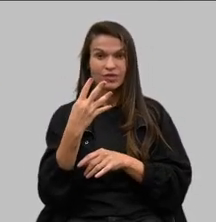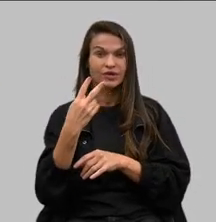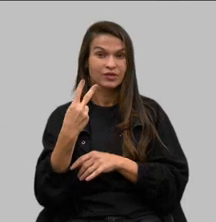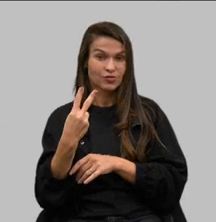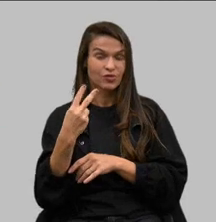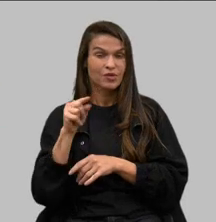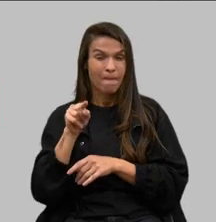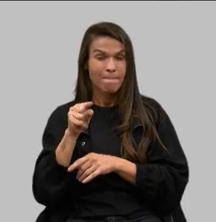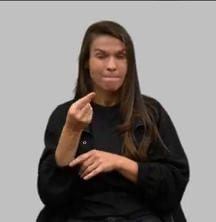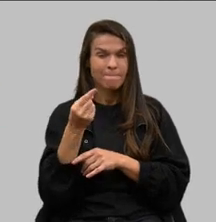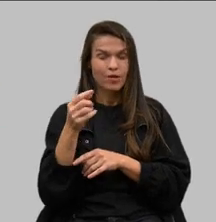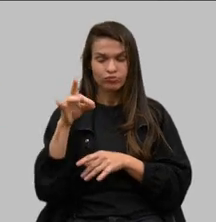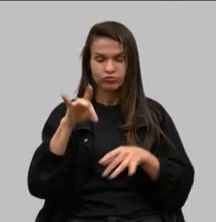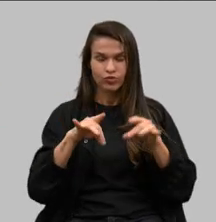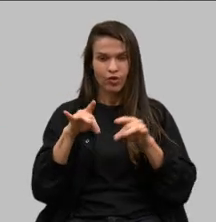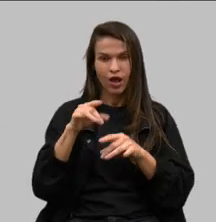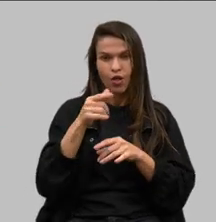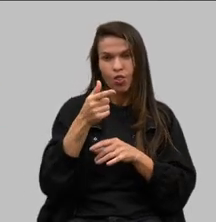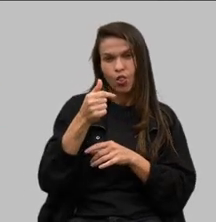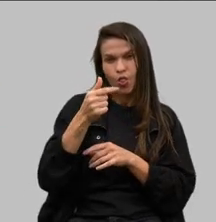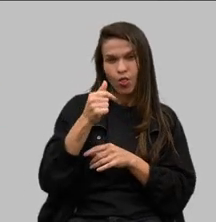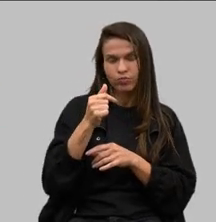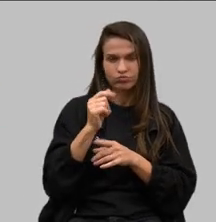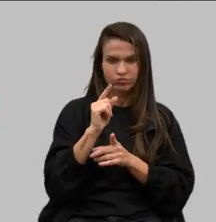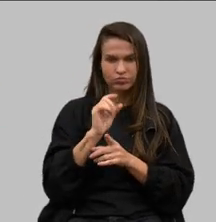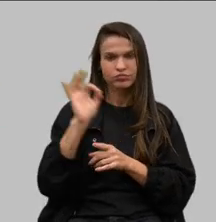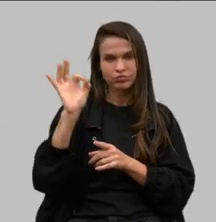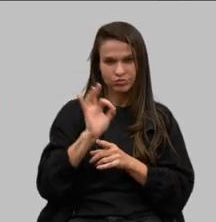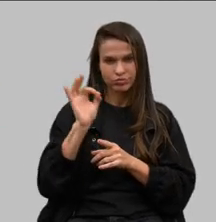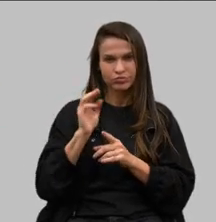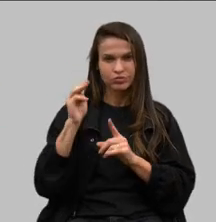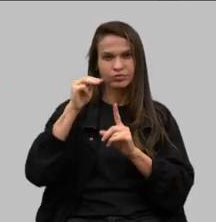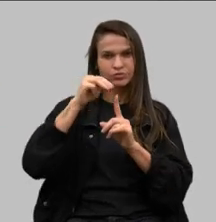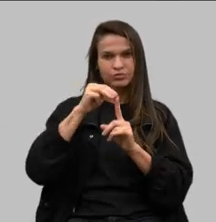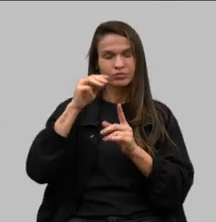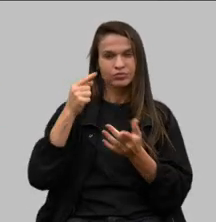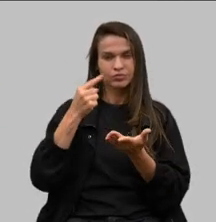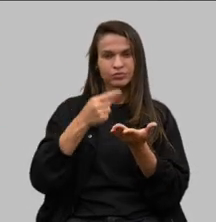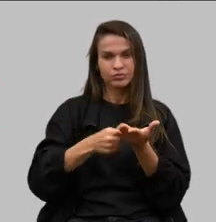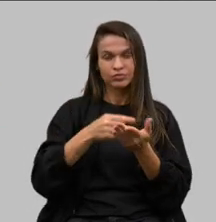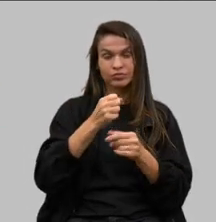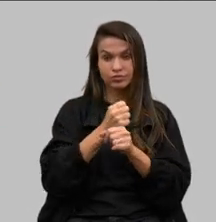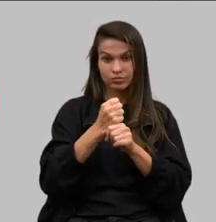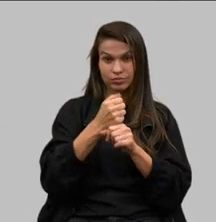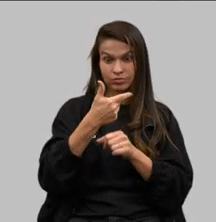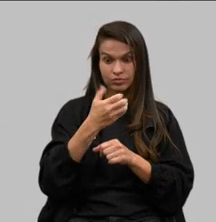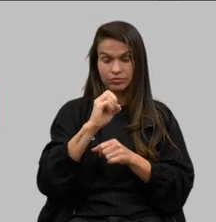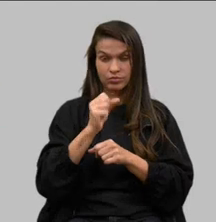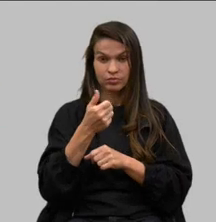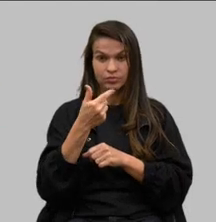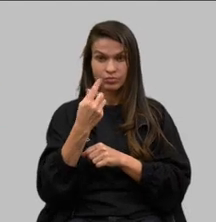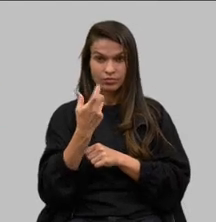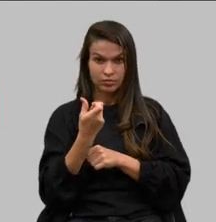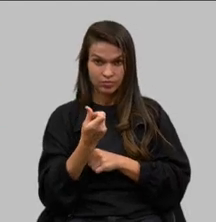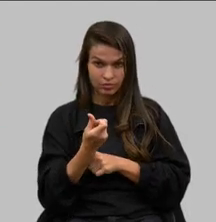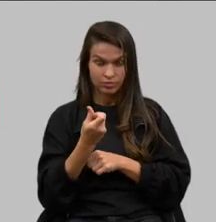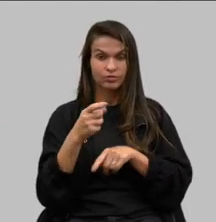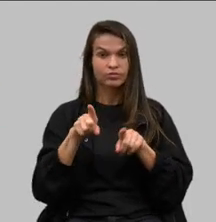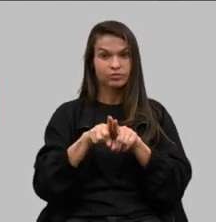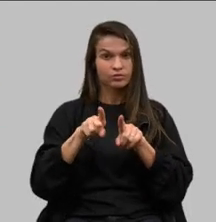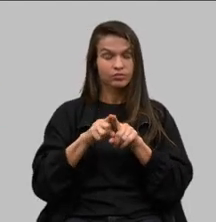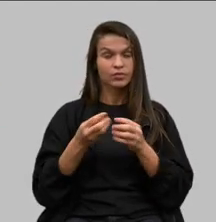corresponde a 12% da Meta estabelecida para eh o ano de 2026 e também para dar